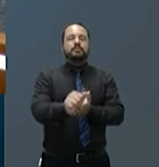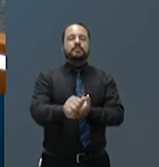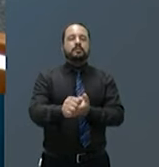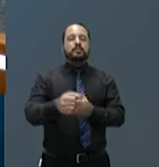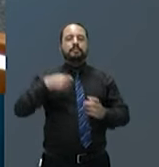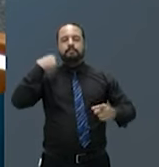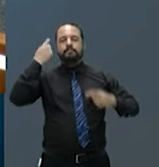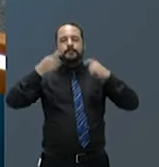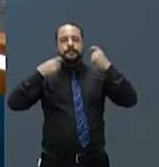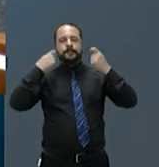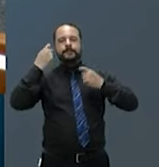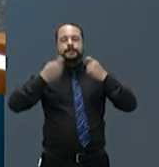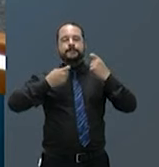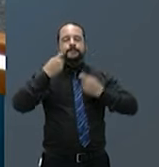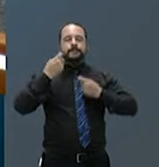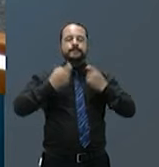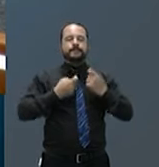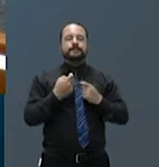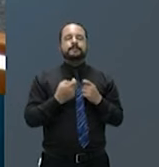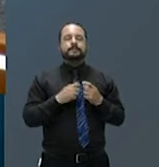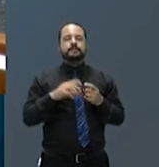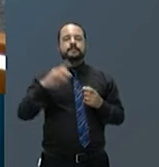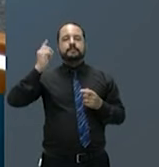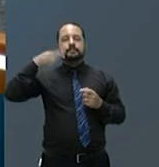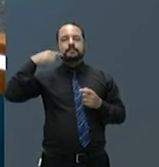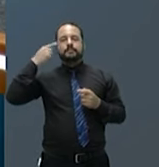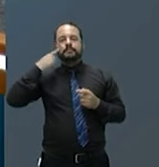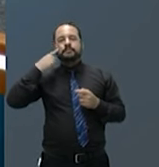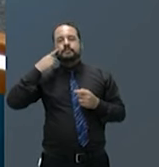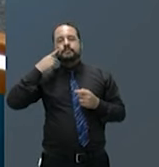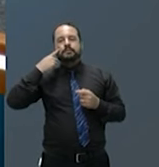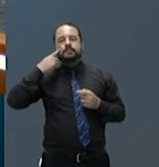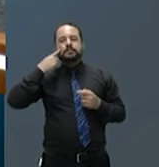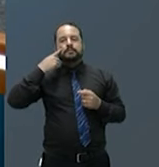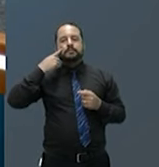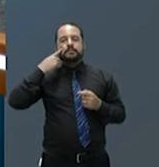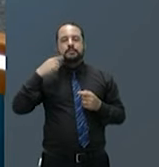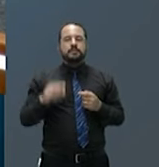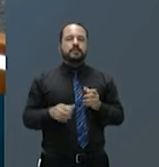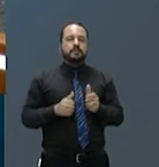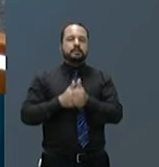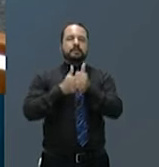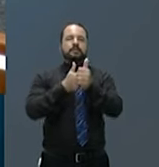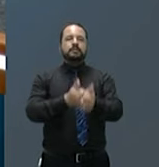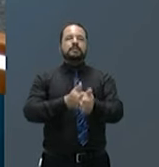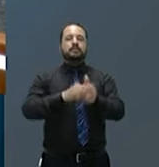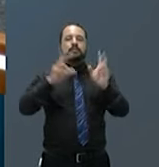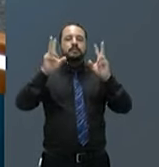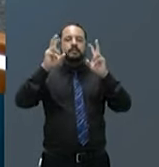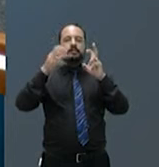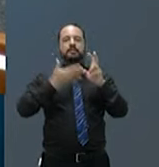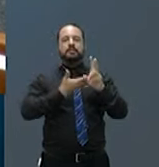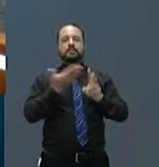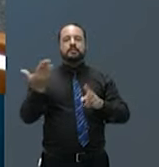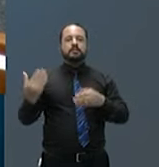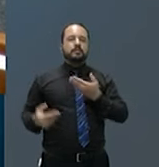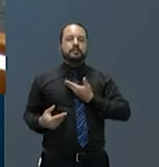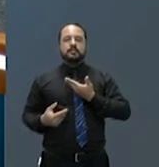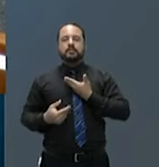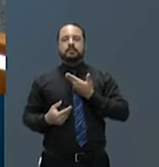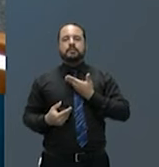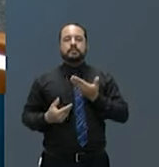preocupação dos advogados que estão acompanhando esse tema, inclusive de alguns colegas que já fizeram